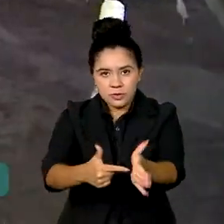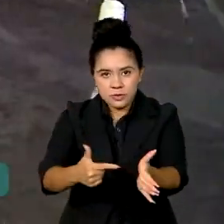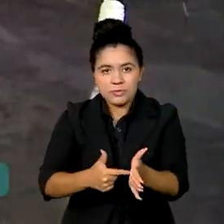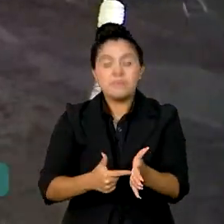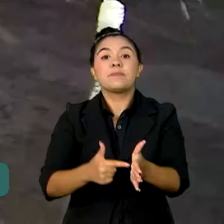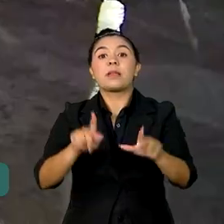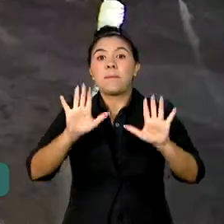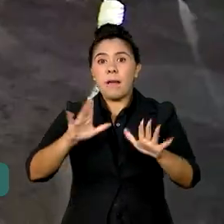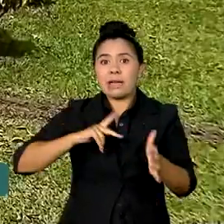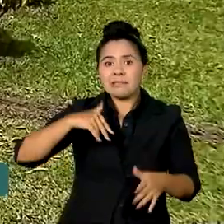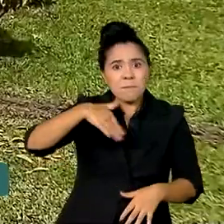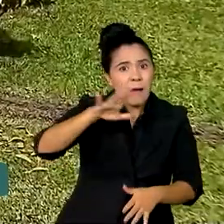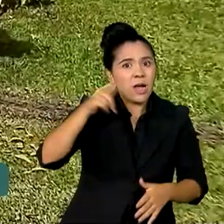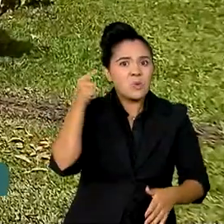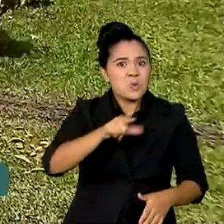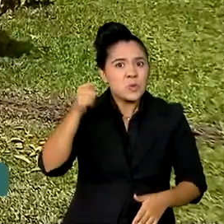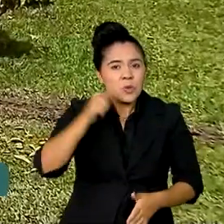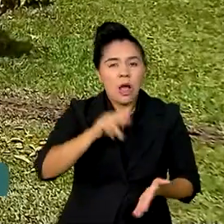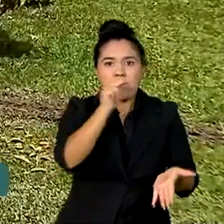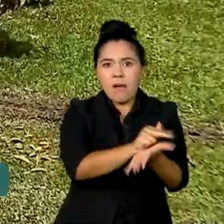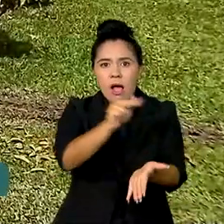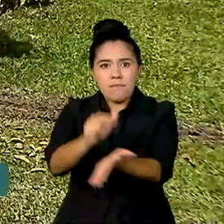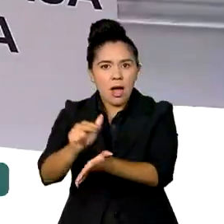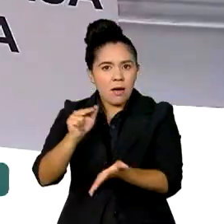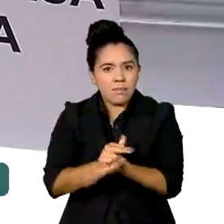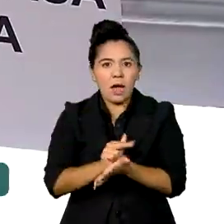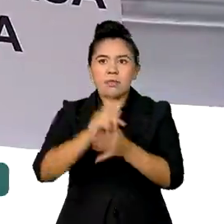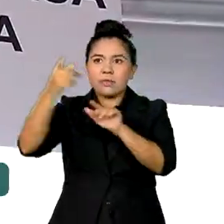receberam vistos humanitários no Brasil neste período,